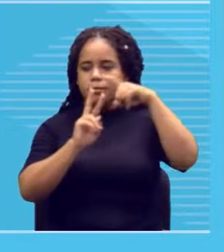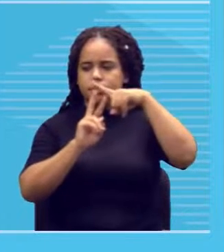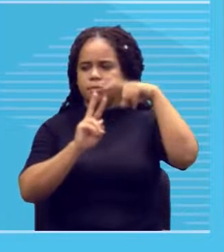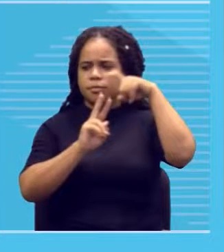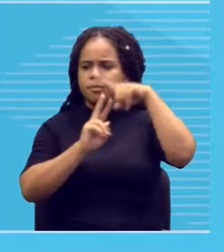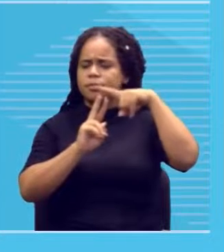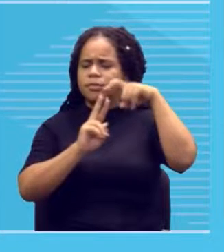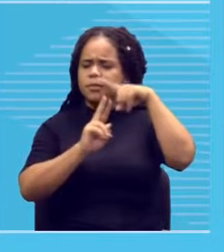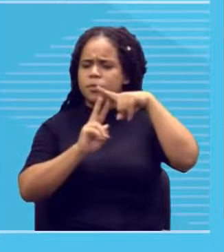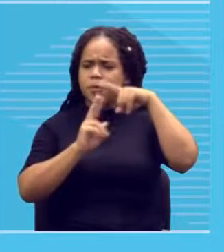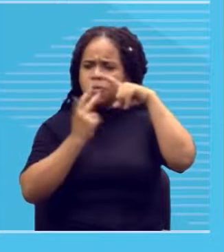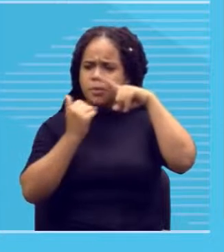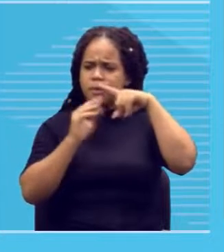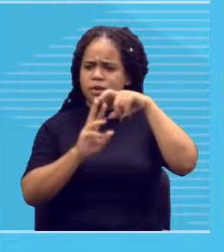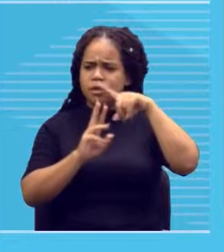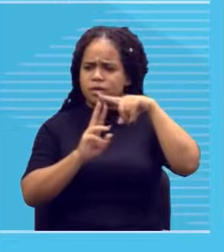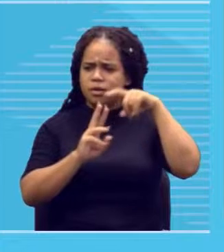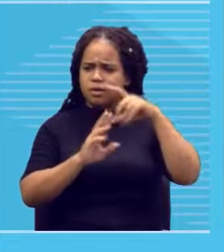olha só